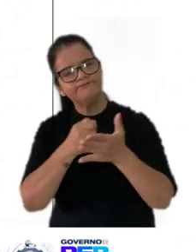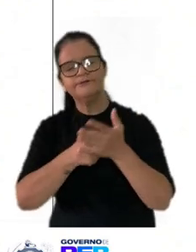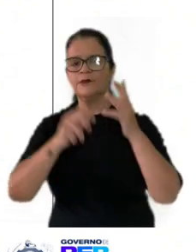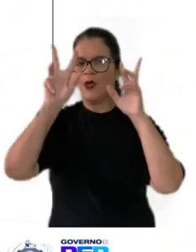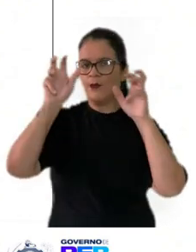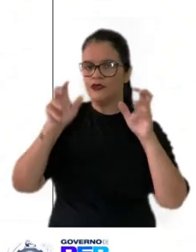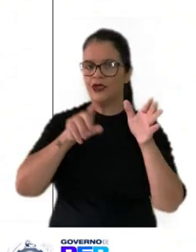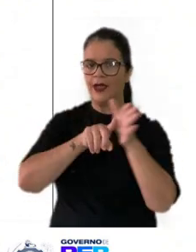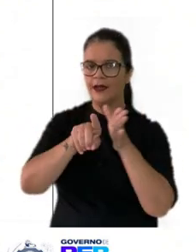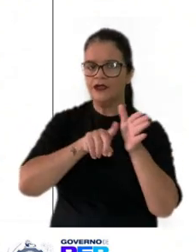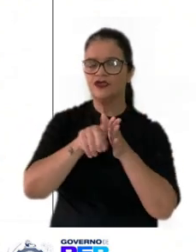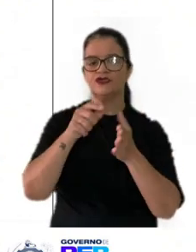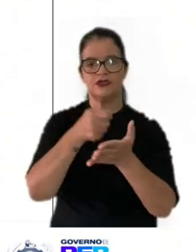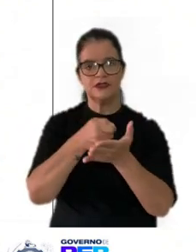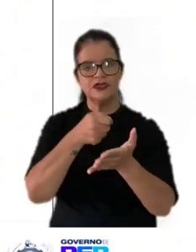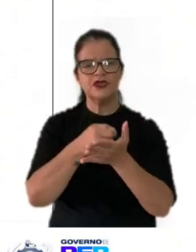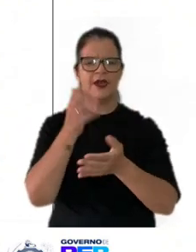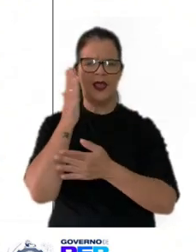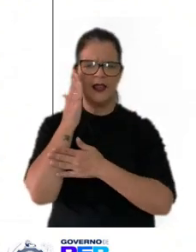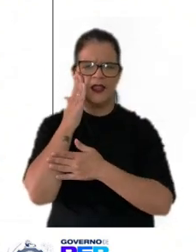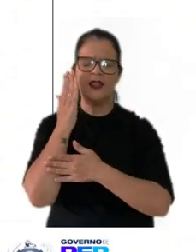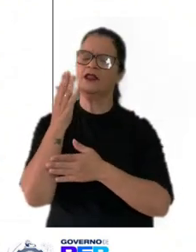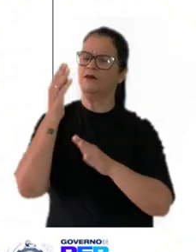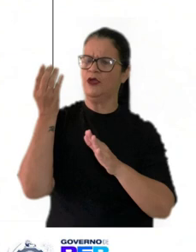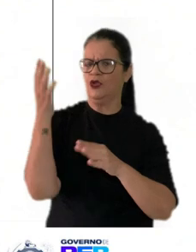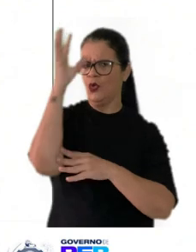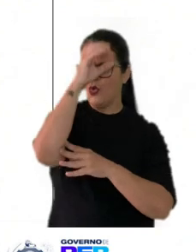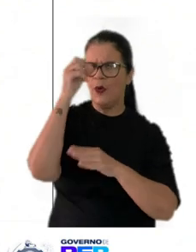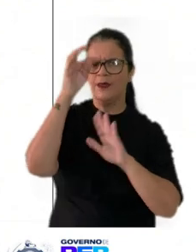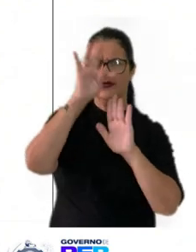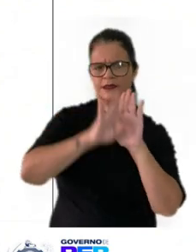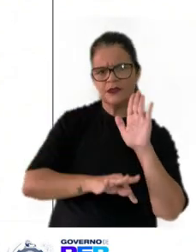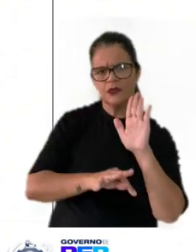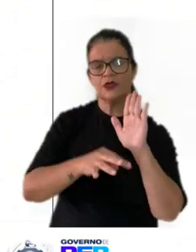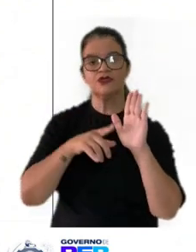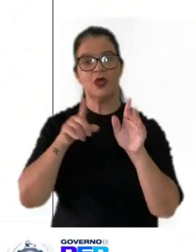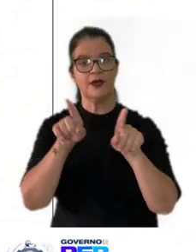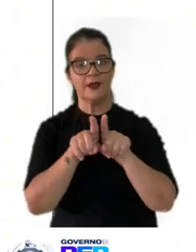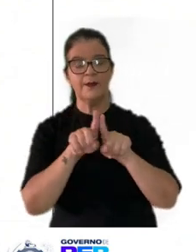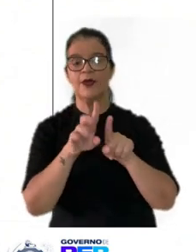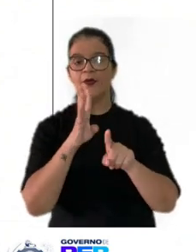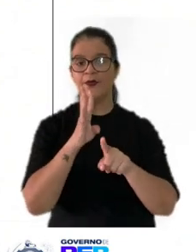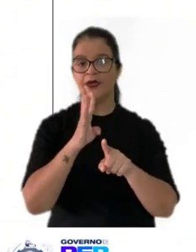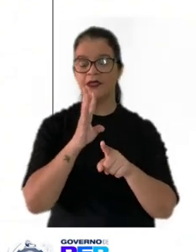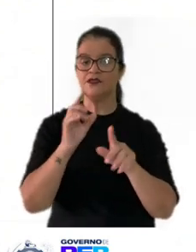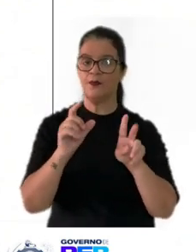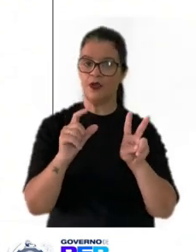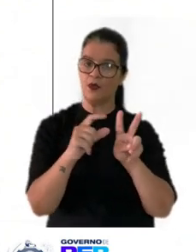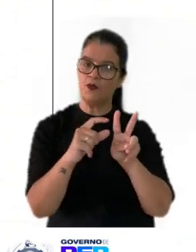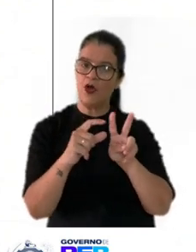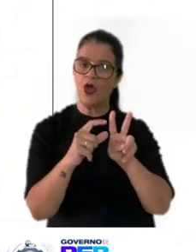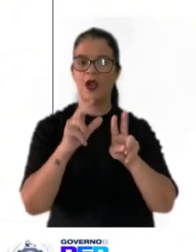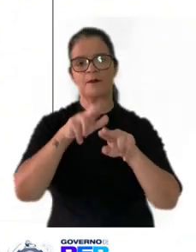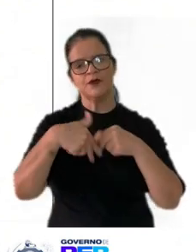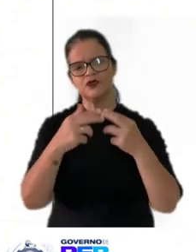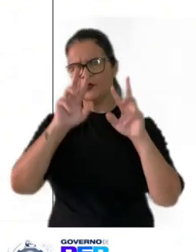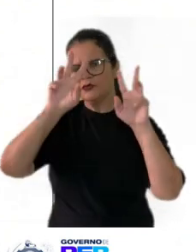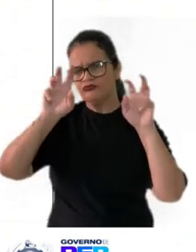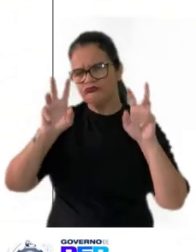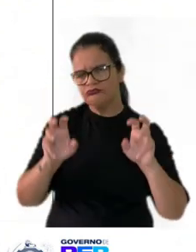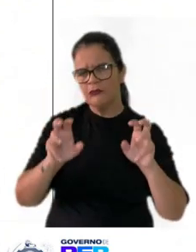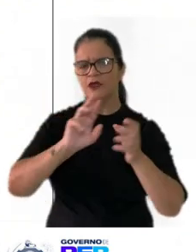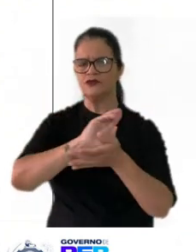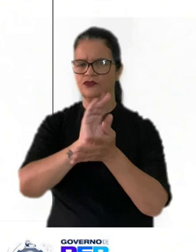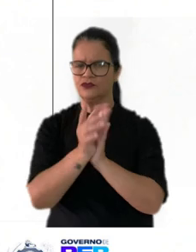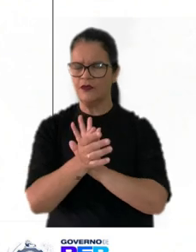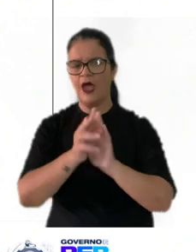que exigiriam uma interpretação compreensão textual e um conhecimento de vocabulário sobre vários assuntos diferentes